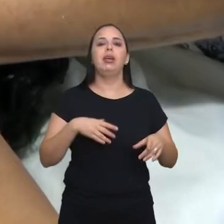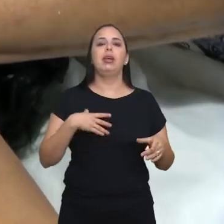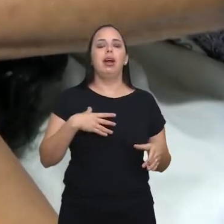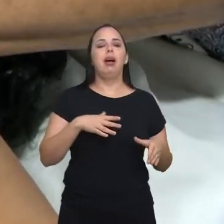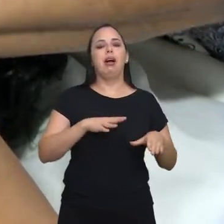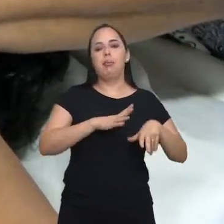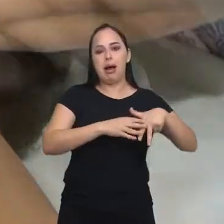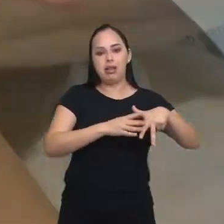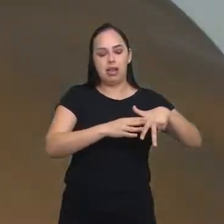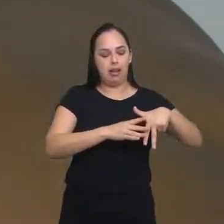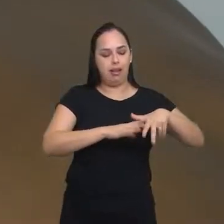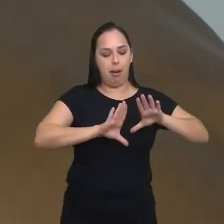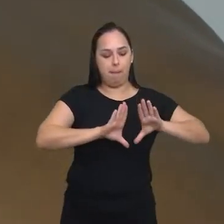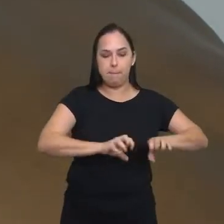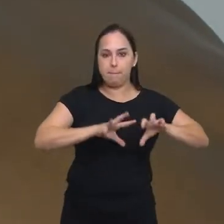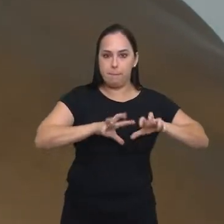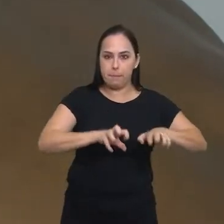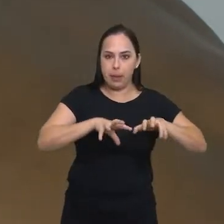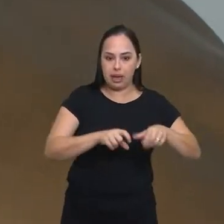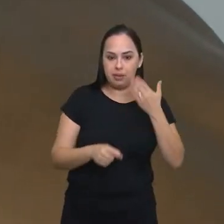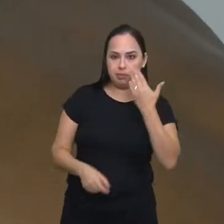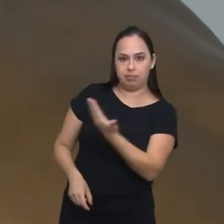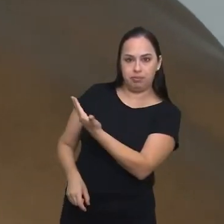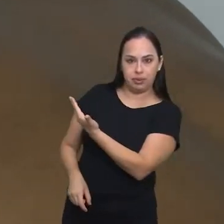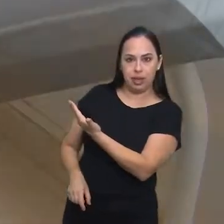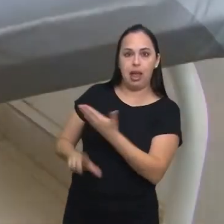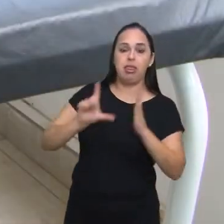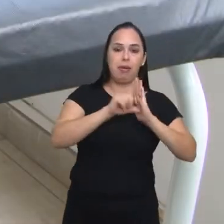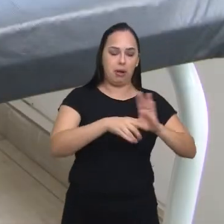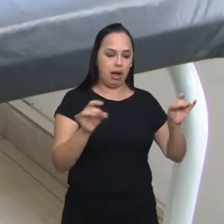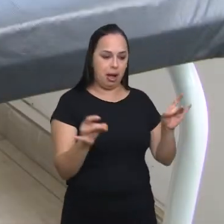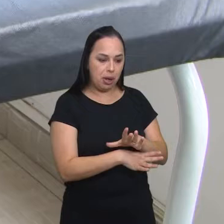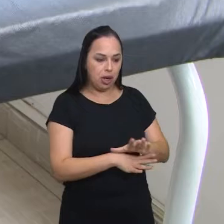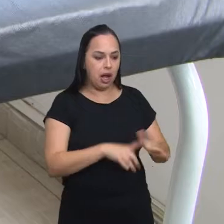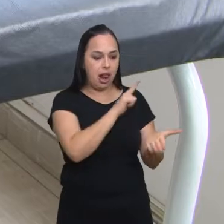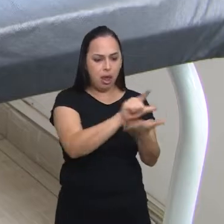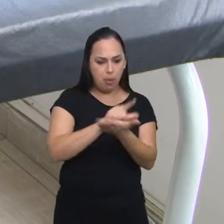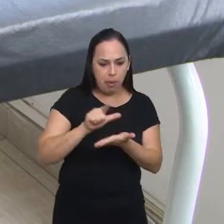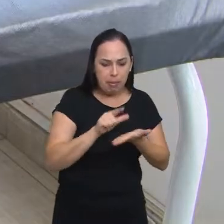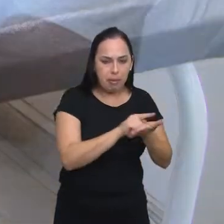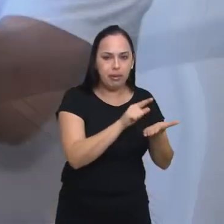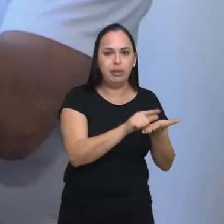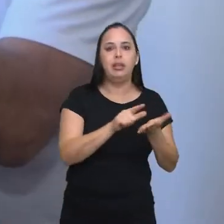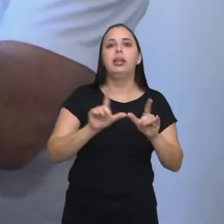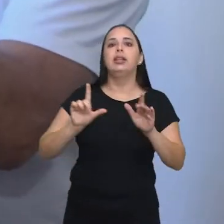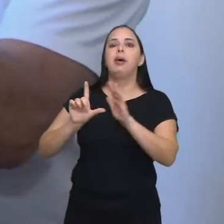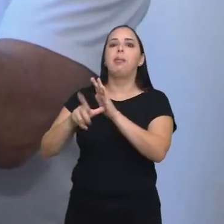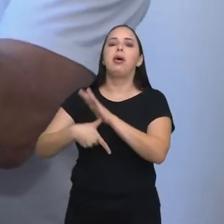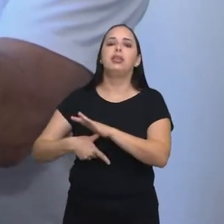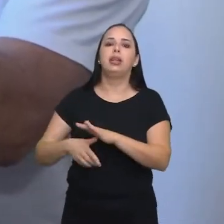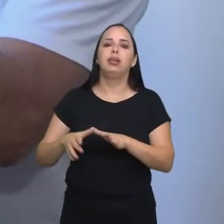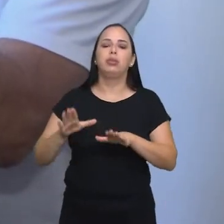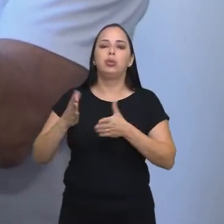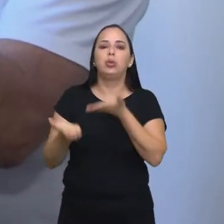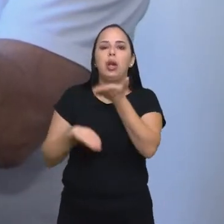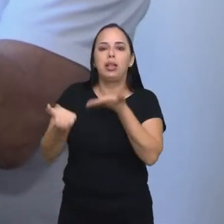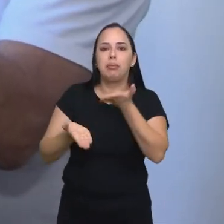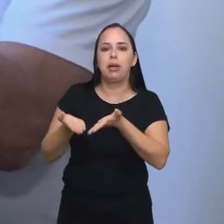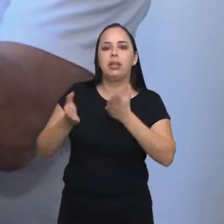é higienizada e se a gente pega o outro paciente. Temos o reiki, que é um relaxamento que